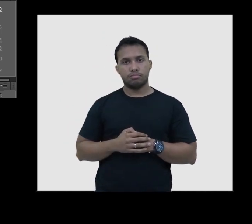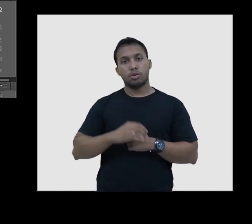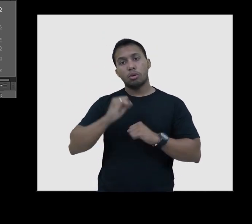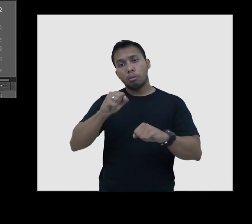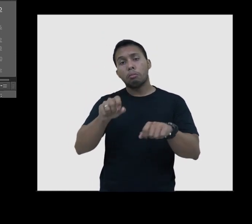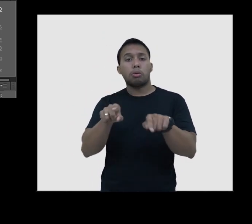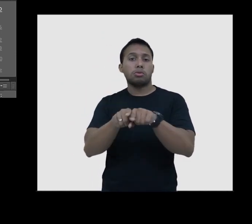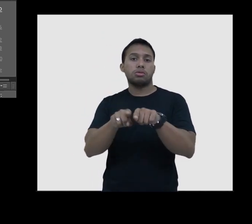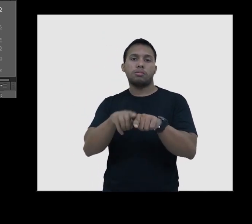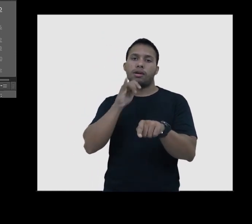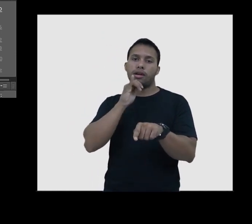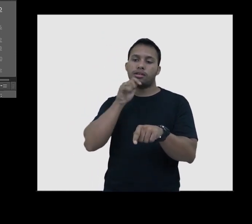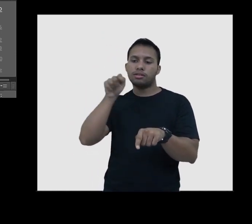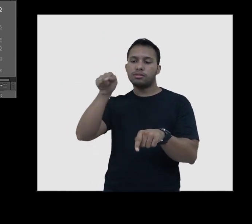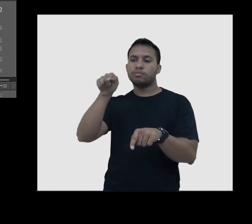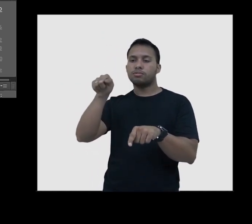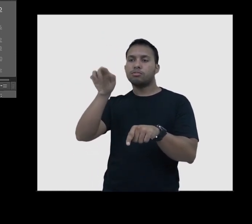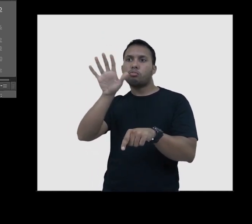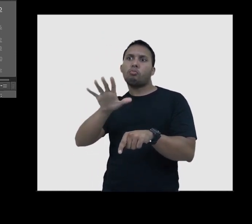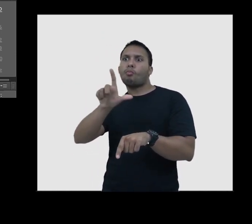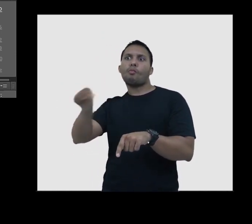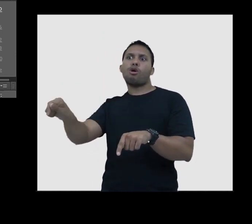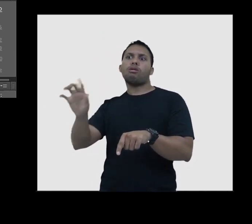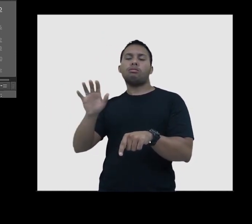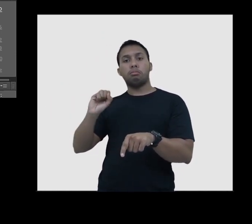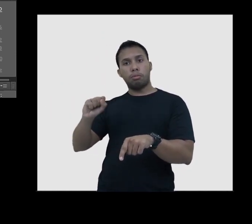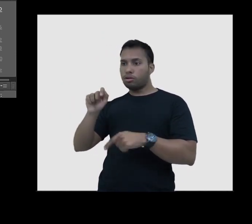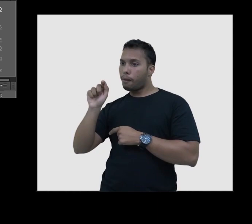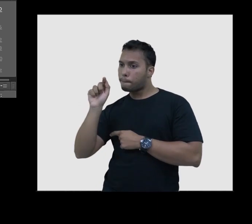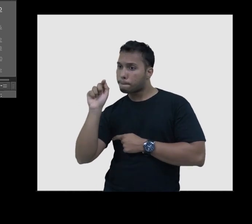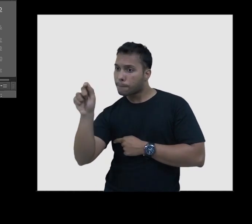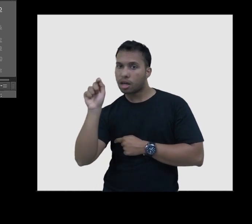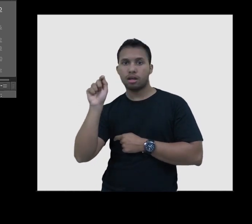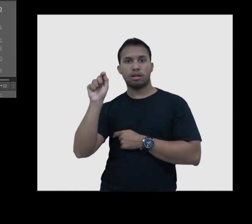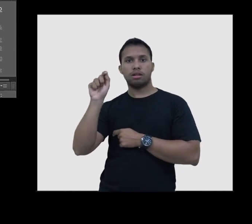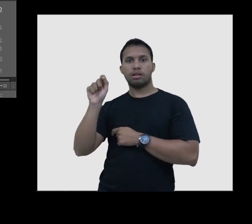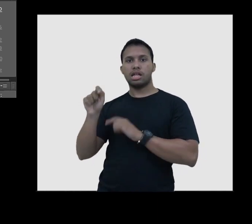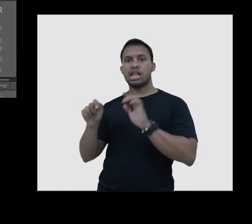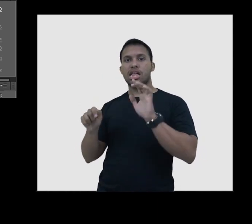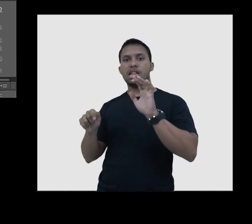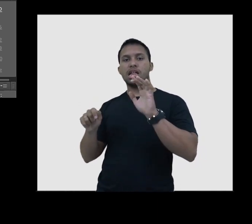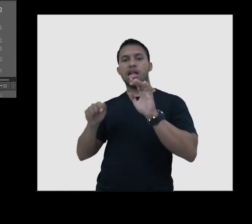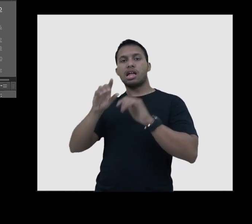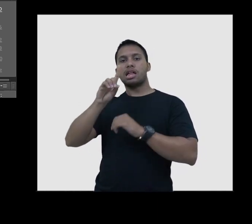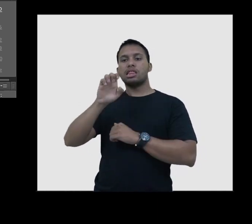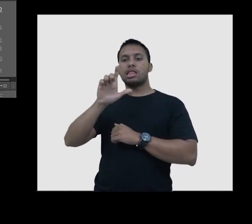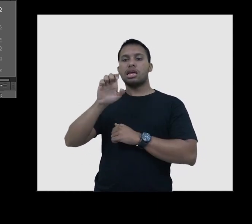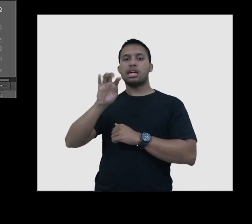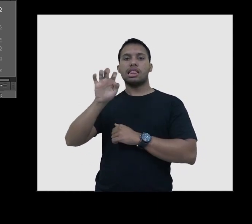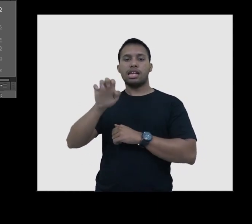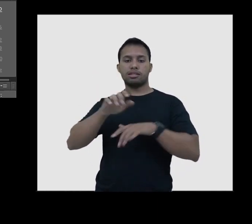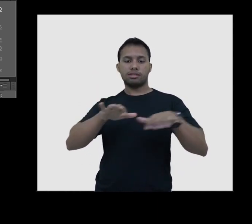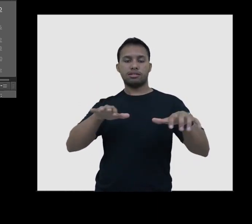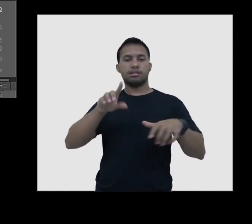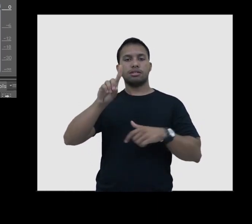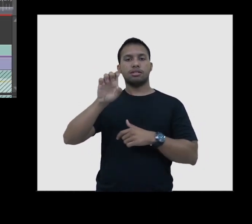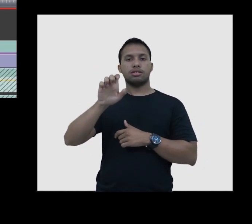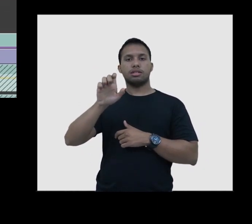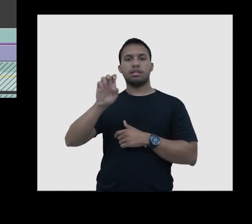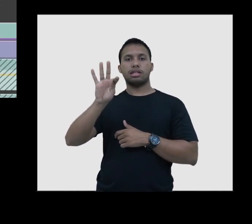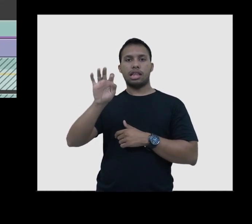Z para voltar para onde estava. Você também pode eliminar esses espaços em brancos que aparecem aqui, ó, clicando sobre